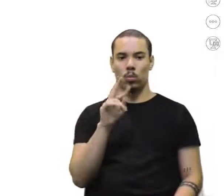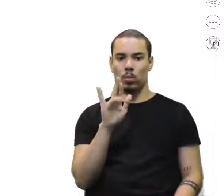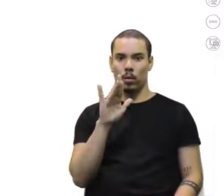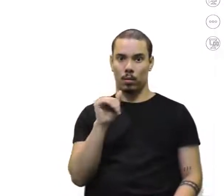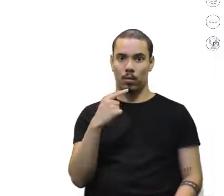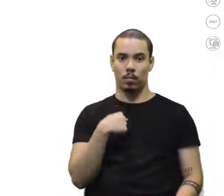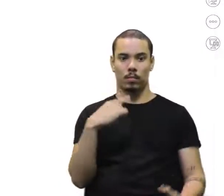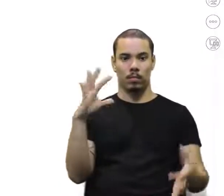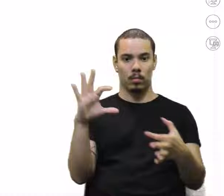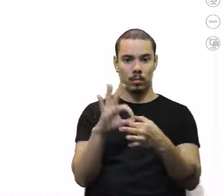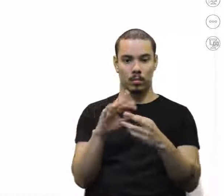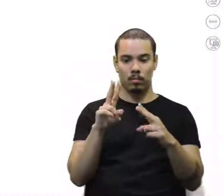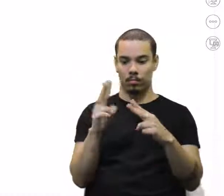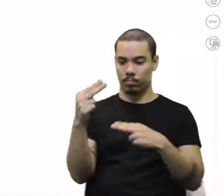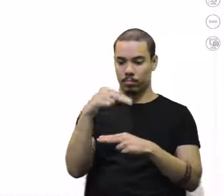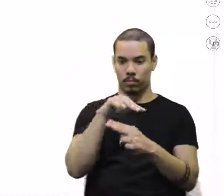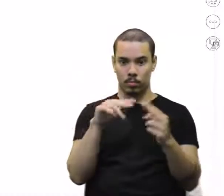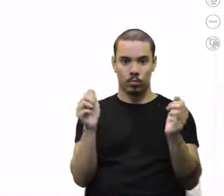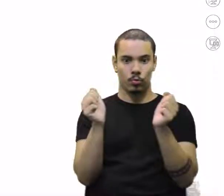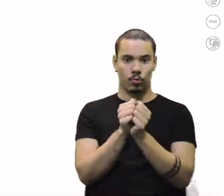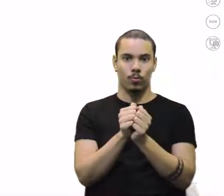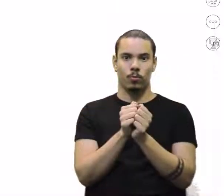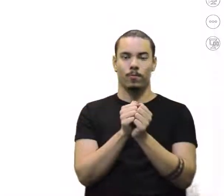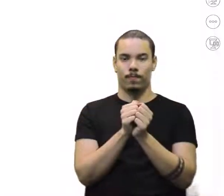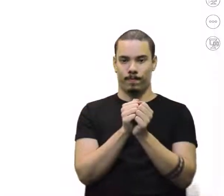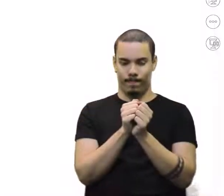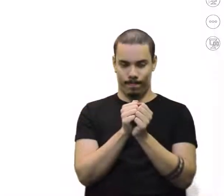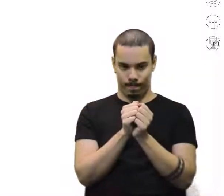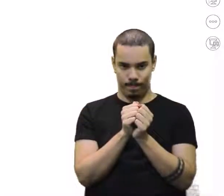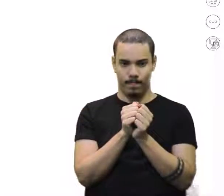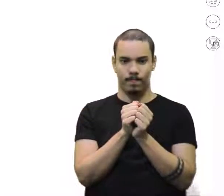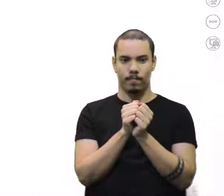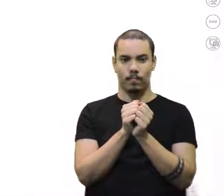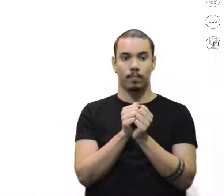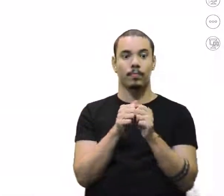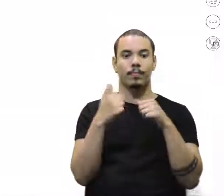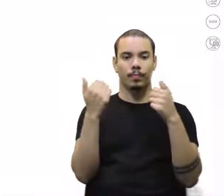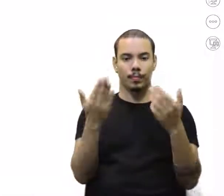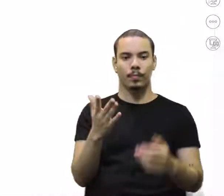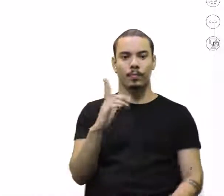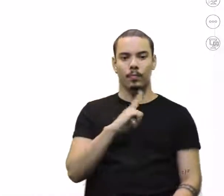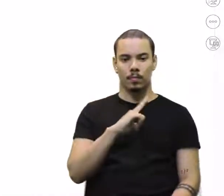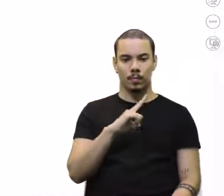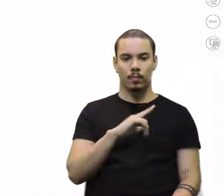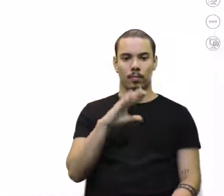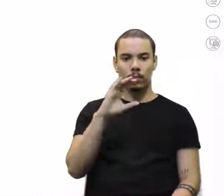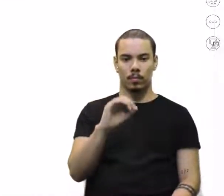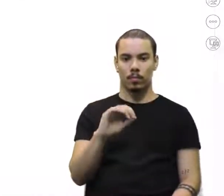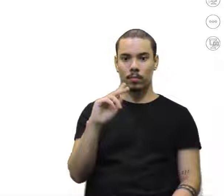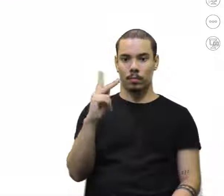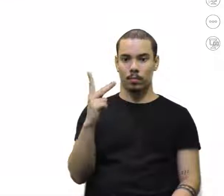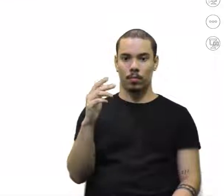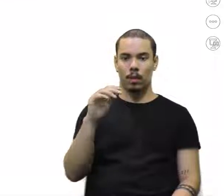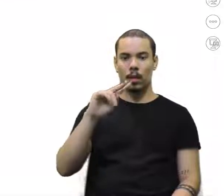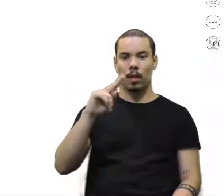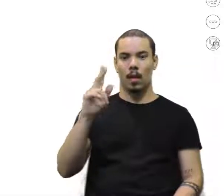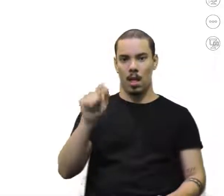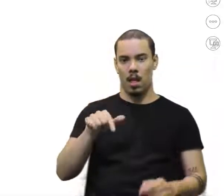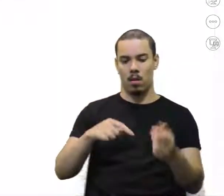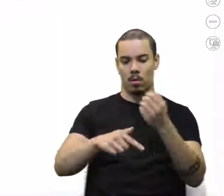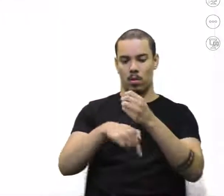apresenta ligações duplas dos anéis benzênicos. E aí, nós temos aqui ó, o heterosátomos, né, ó,